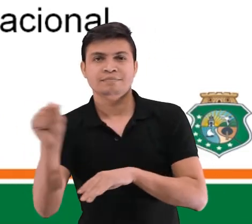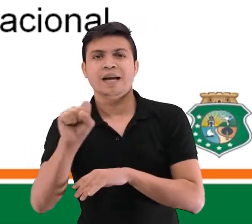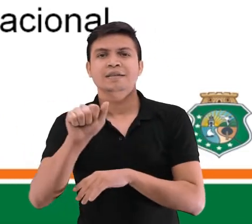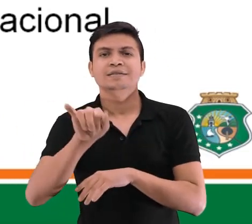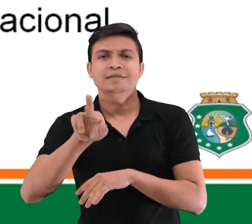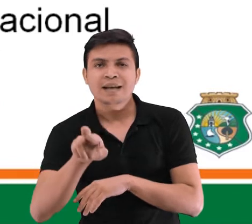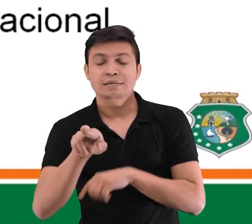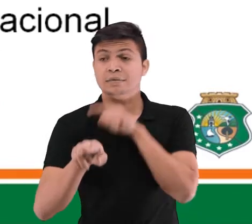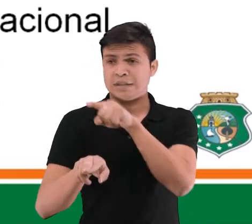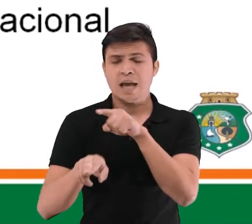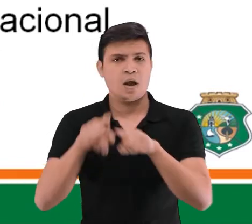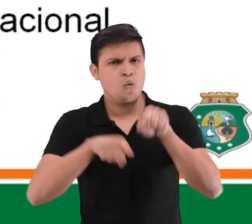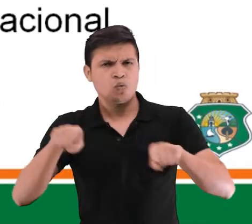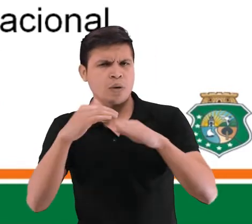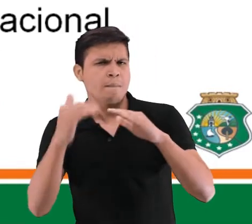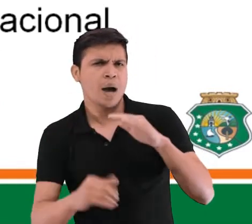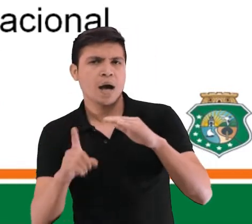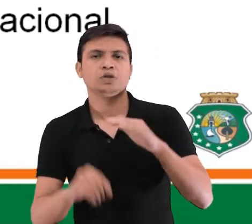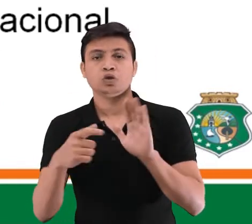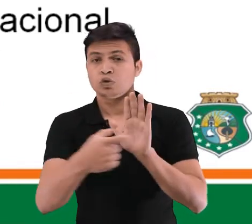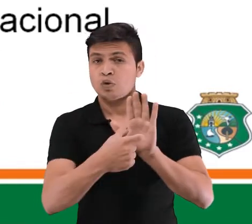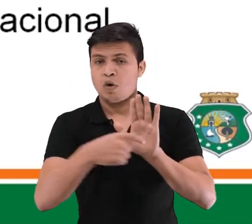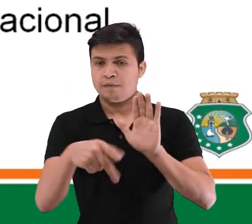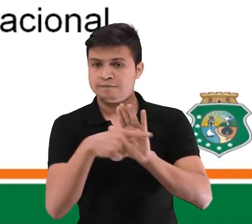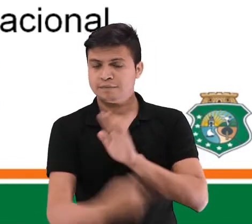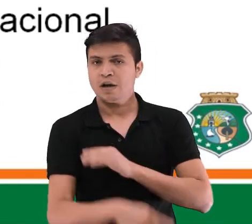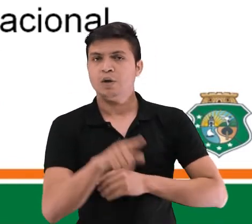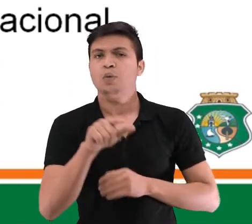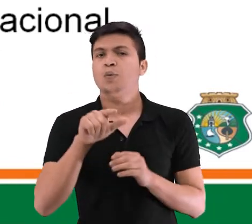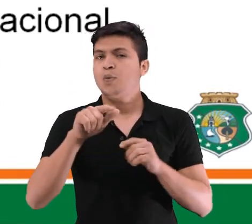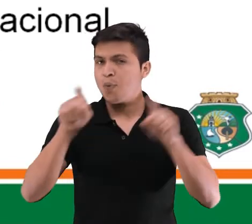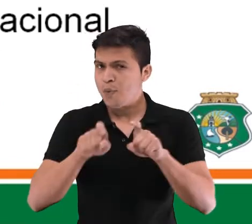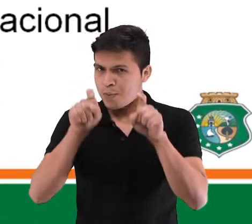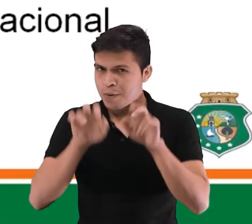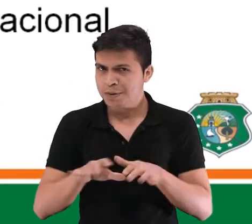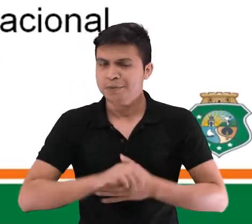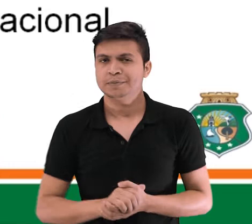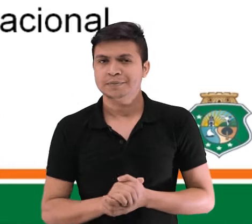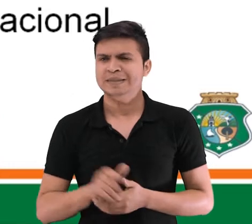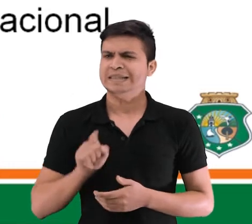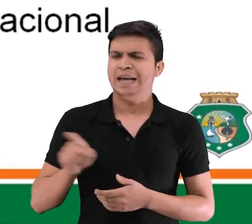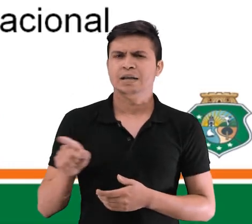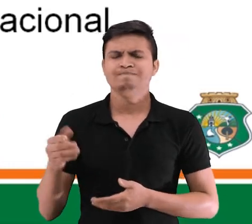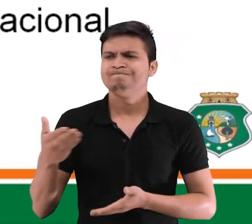baixo de software do computador. O BIOS age como interface entre o hardware,